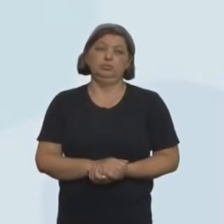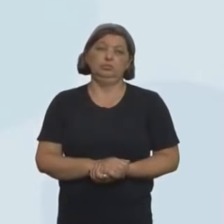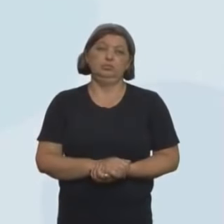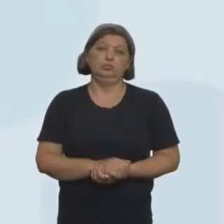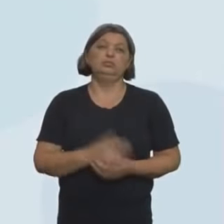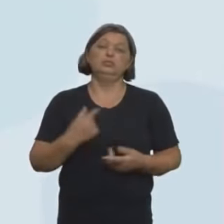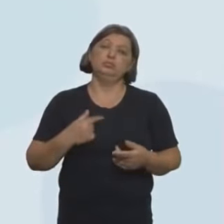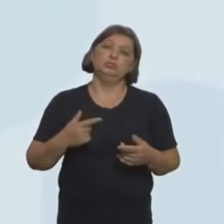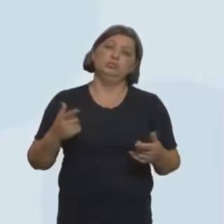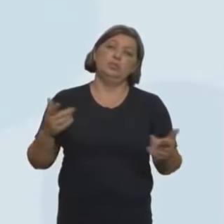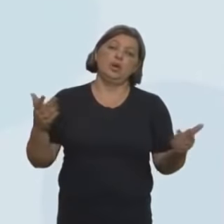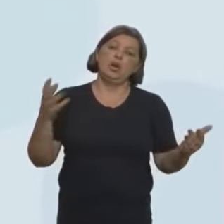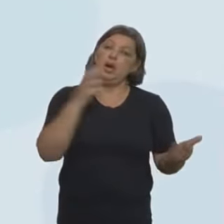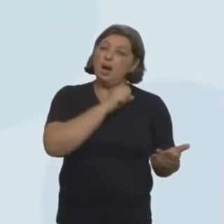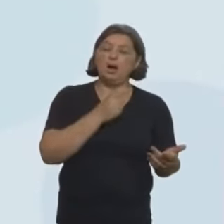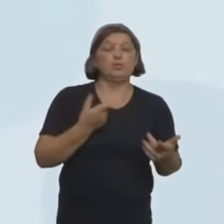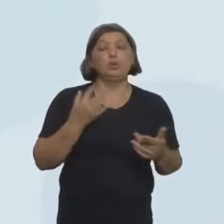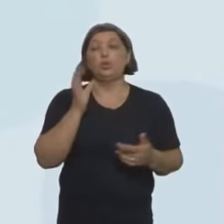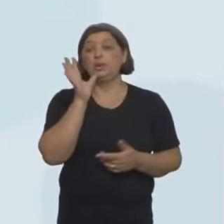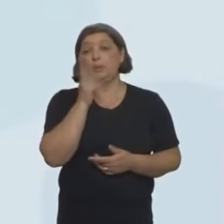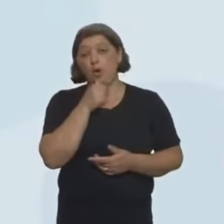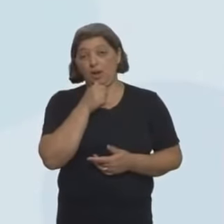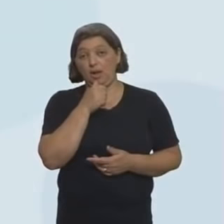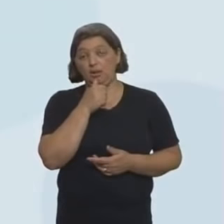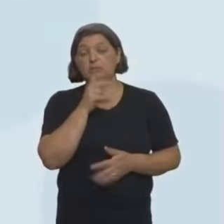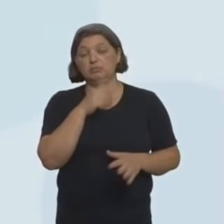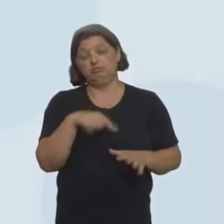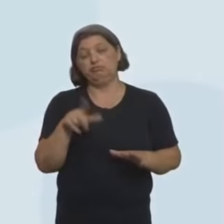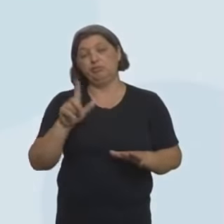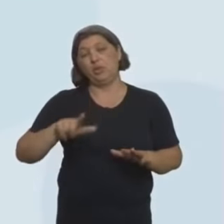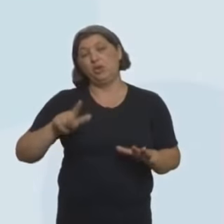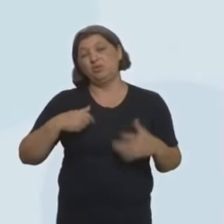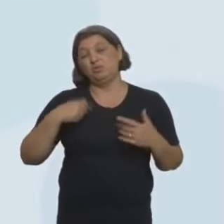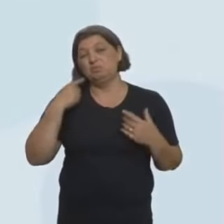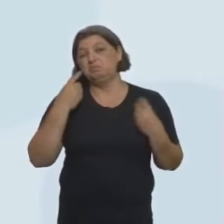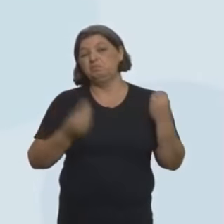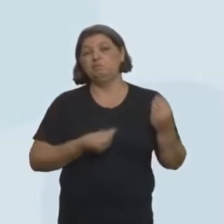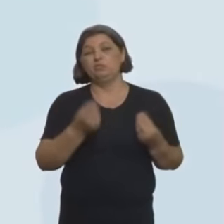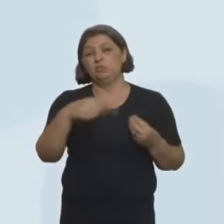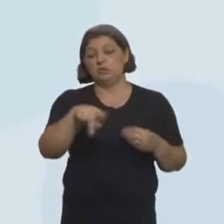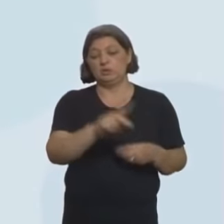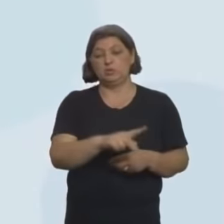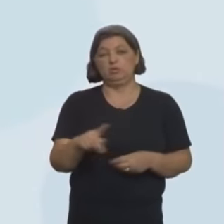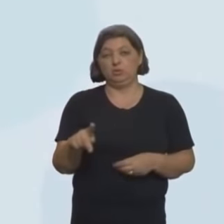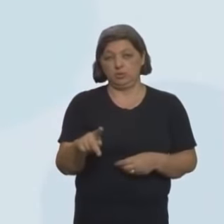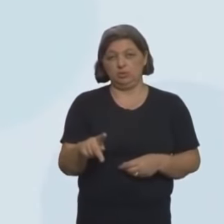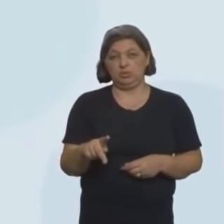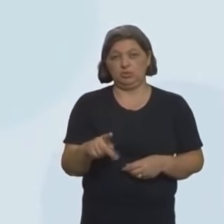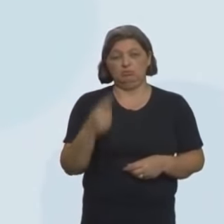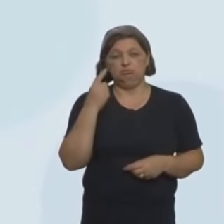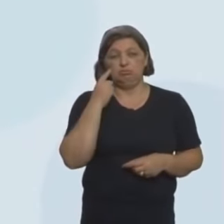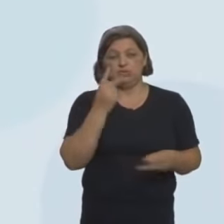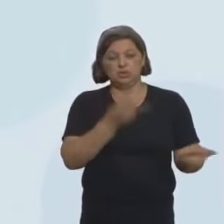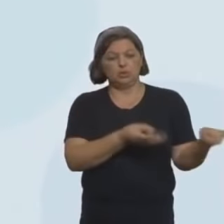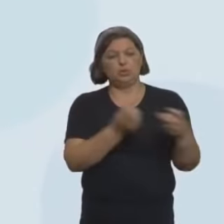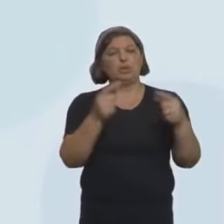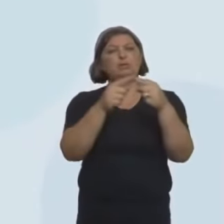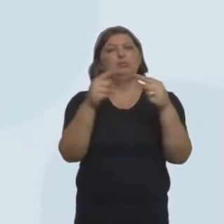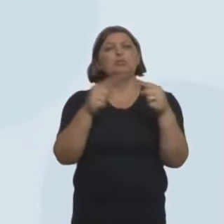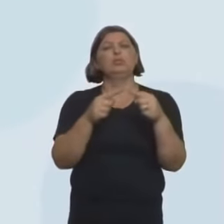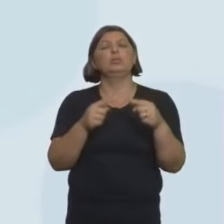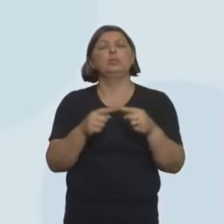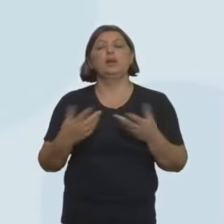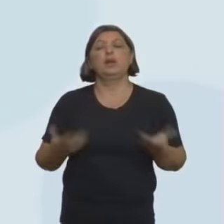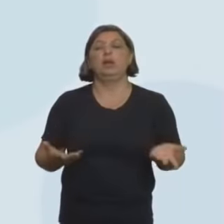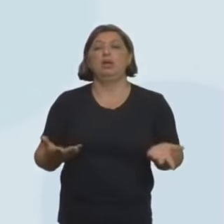longo prazo, claro, né? Vai depender muito do quanto vocês, professores, vão se identificar com esse programa,